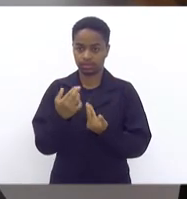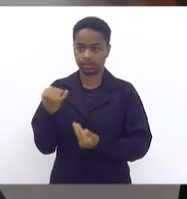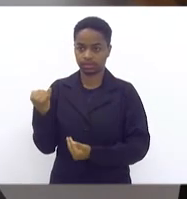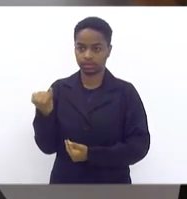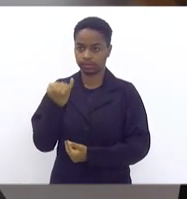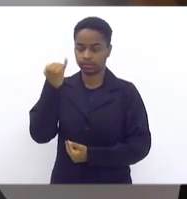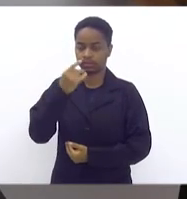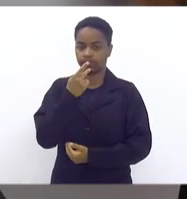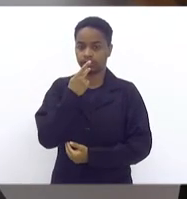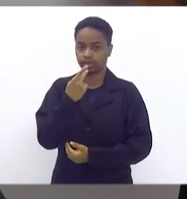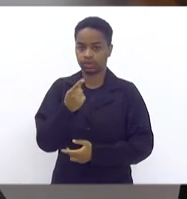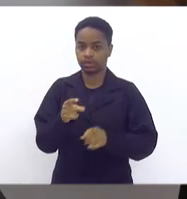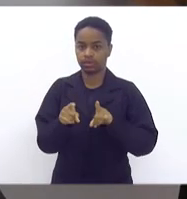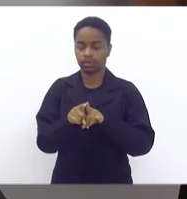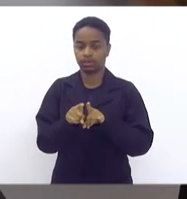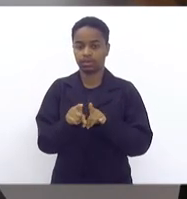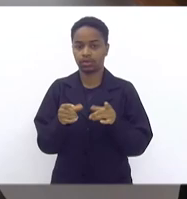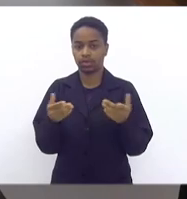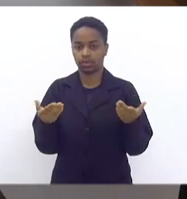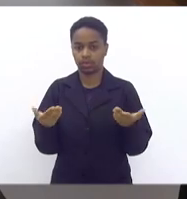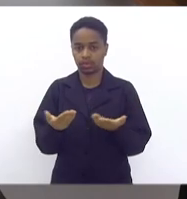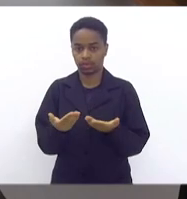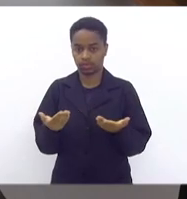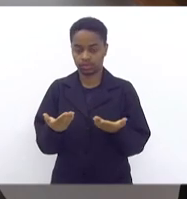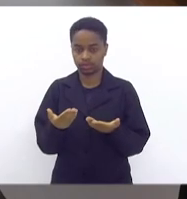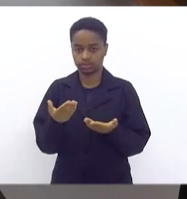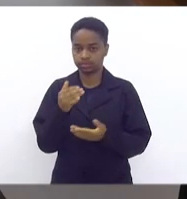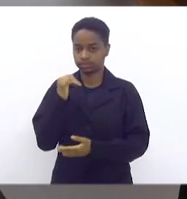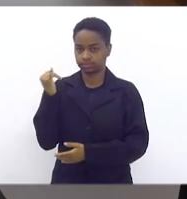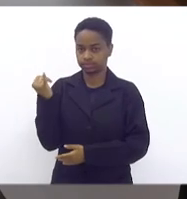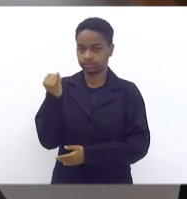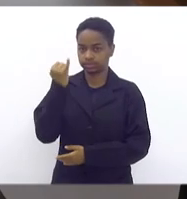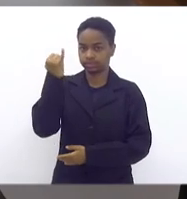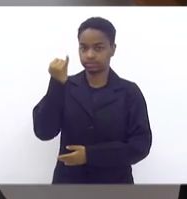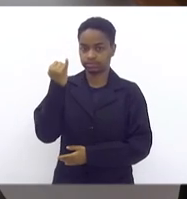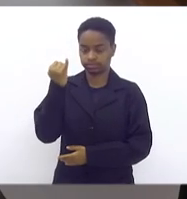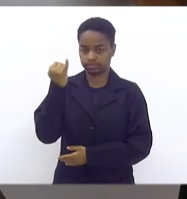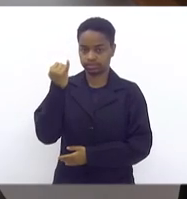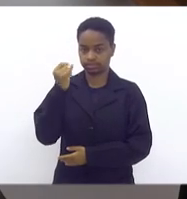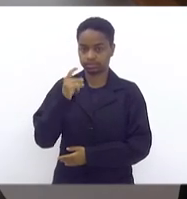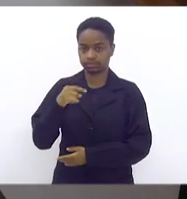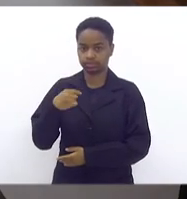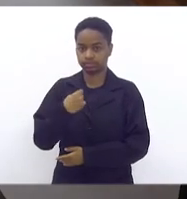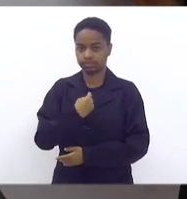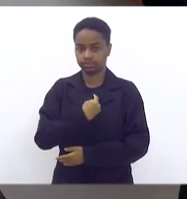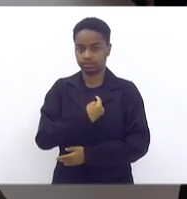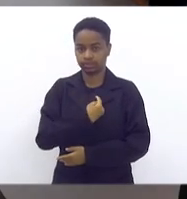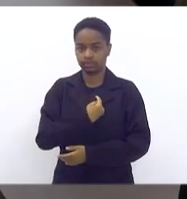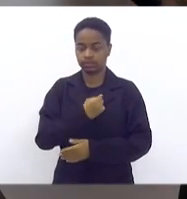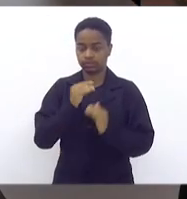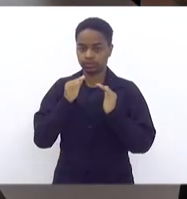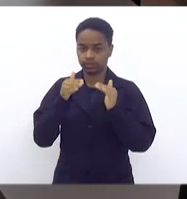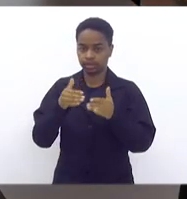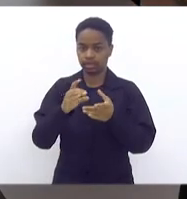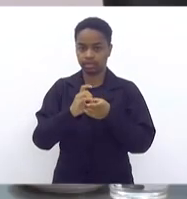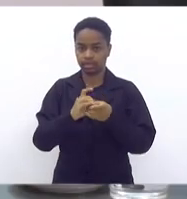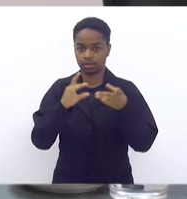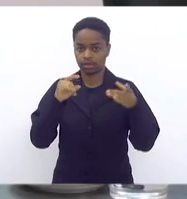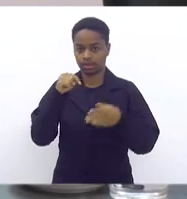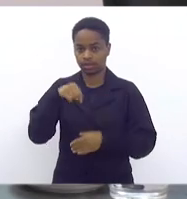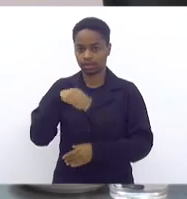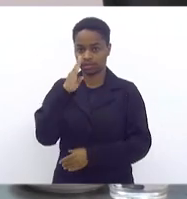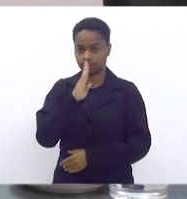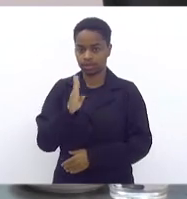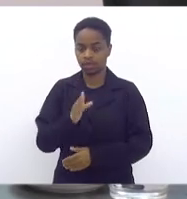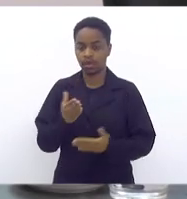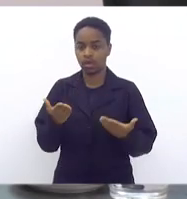dizer que a data de hoje é fundamental para a democracia brasileira estamos completando